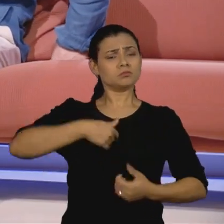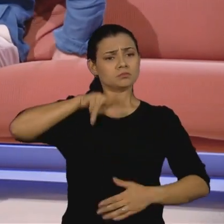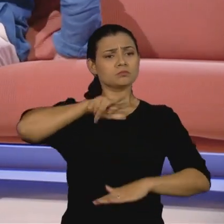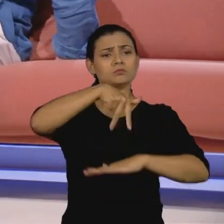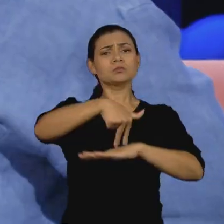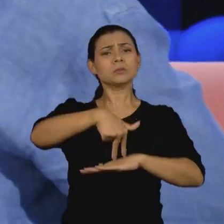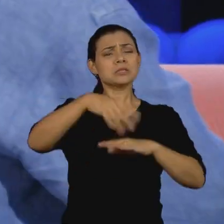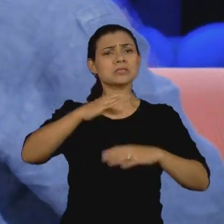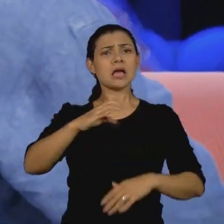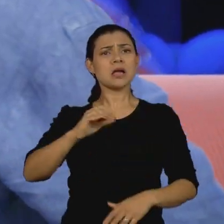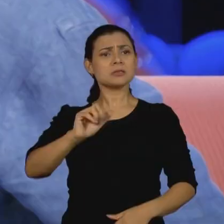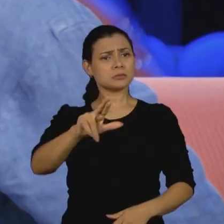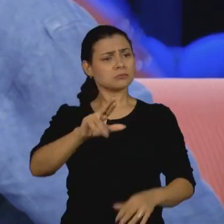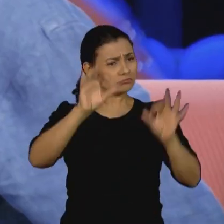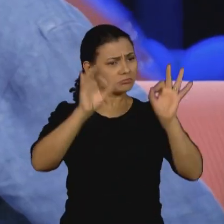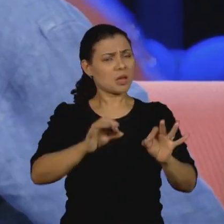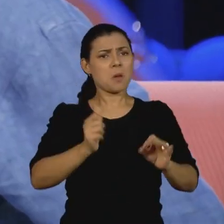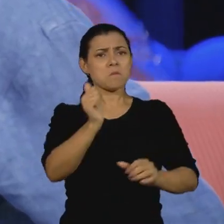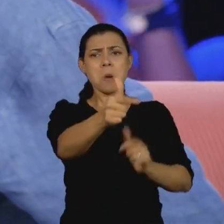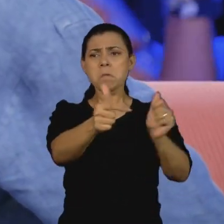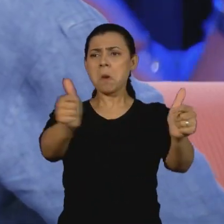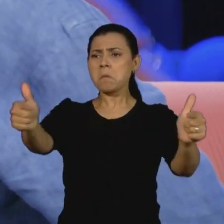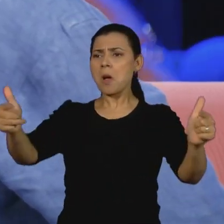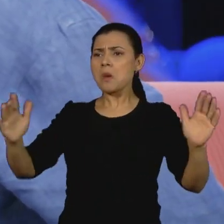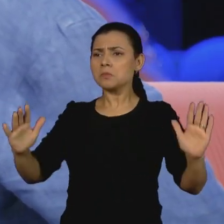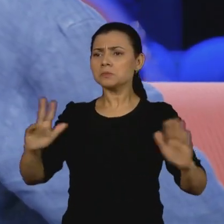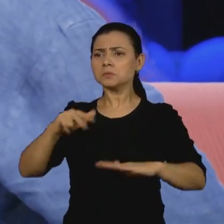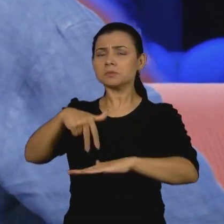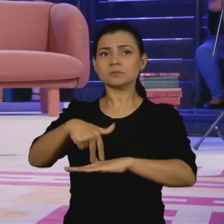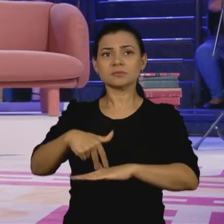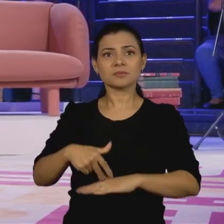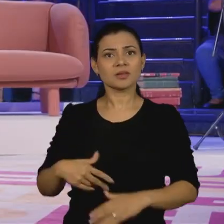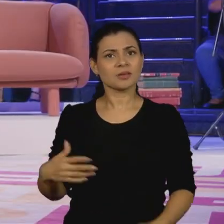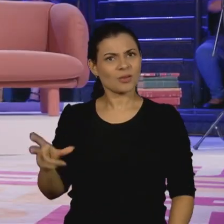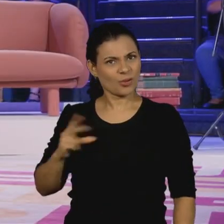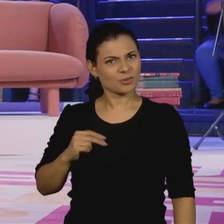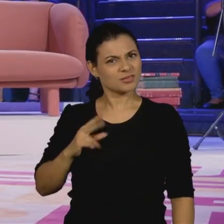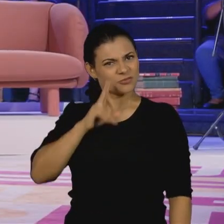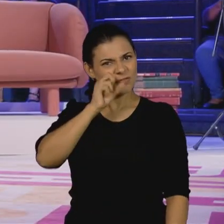por César não foi menor que o seu. Não é forte?